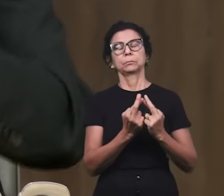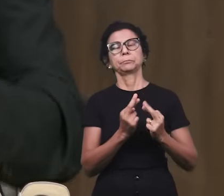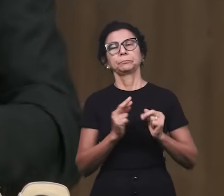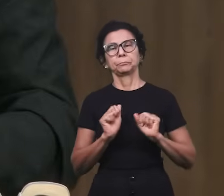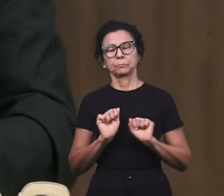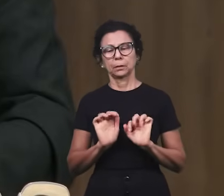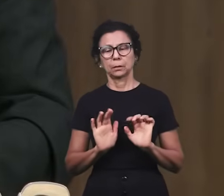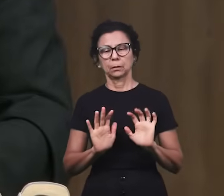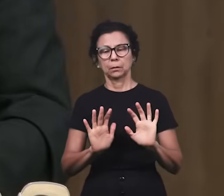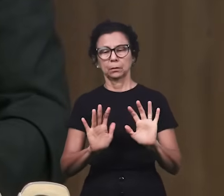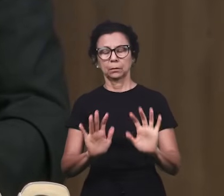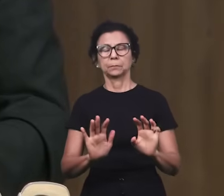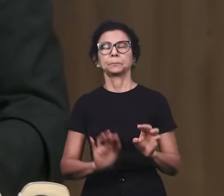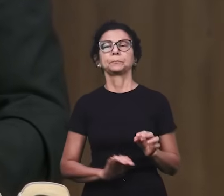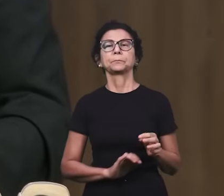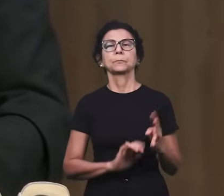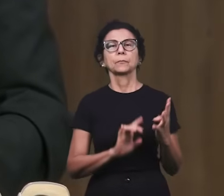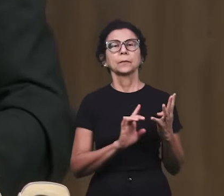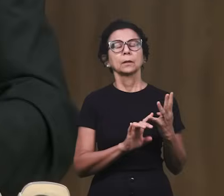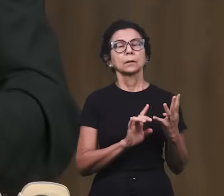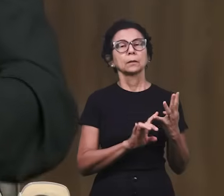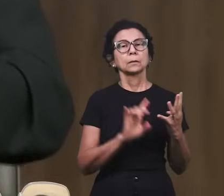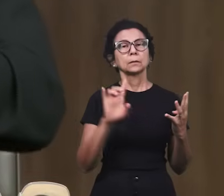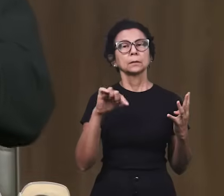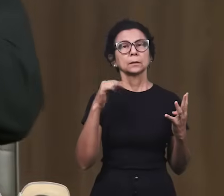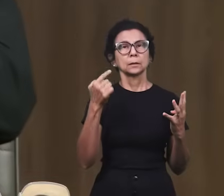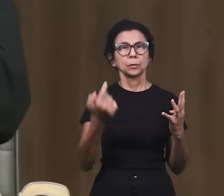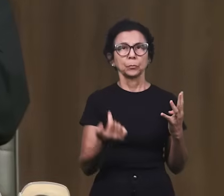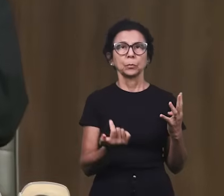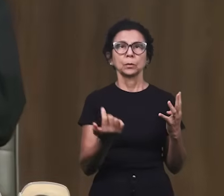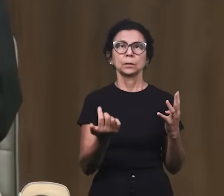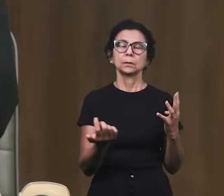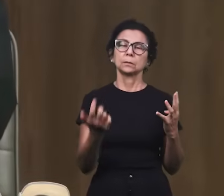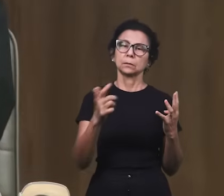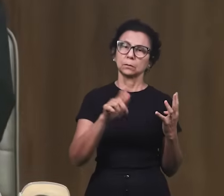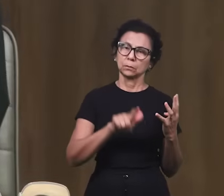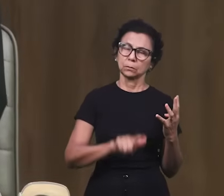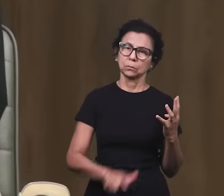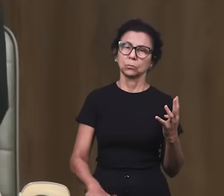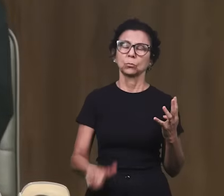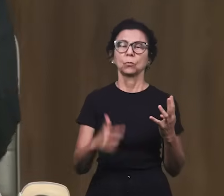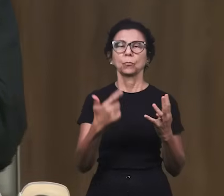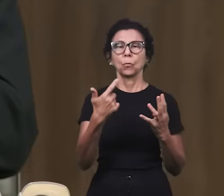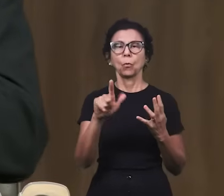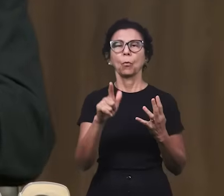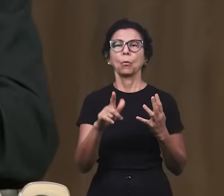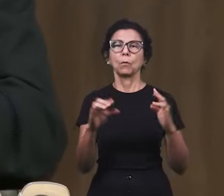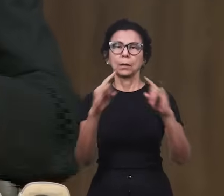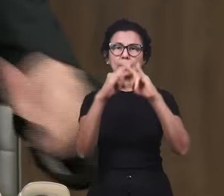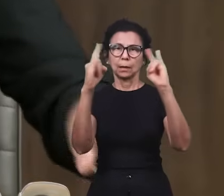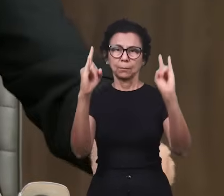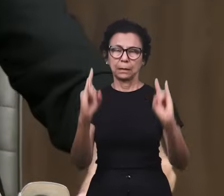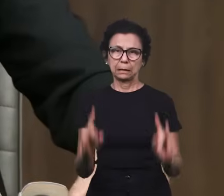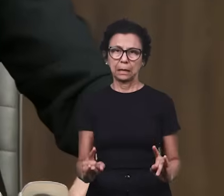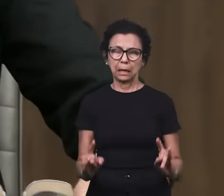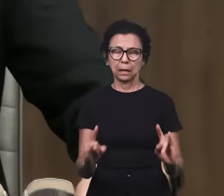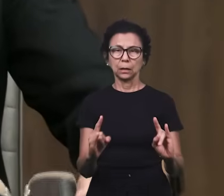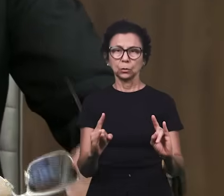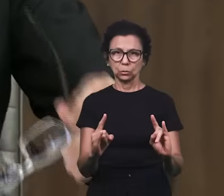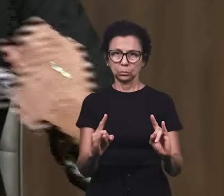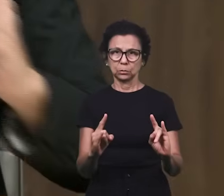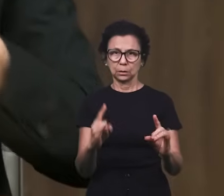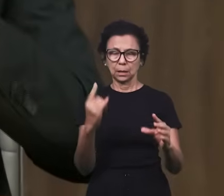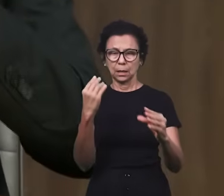seguida. Depois vinha a outra parte do tabernáculo, saía logo em seguida, depois do segundo